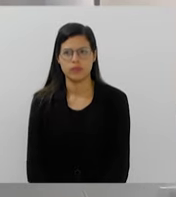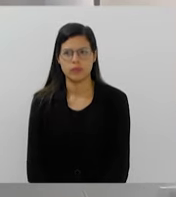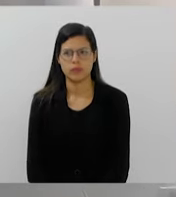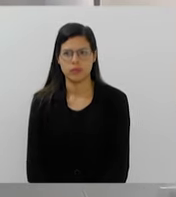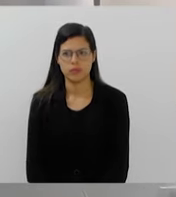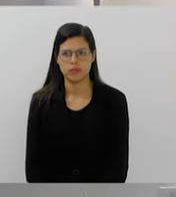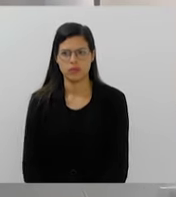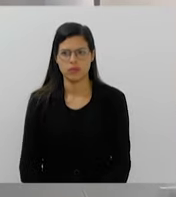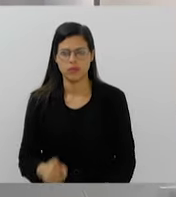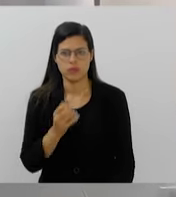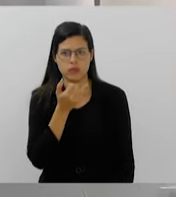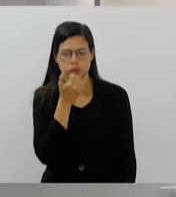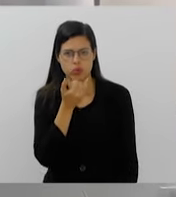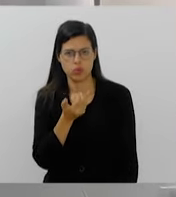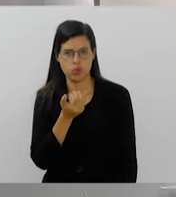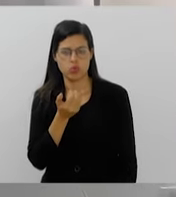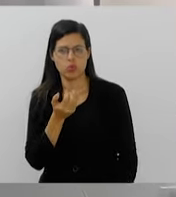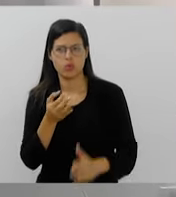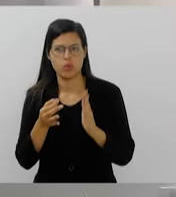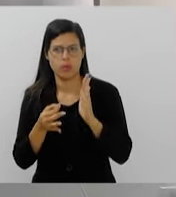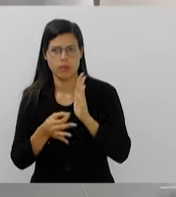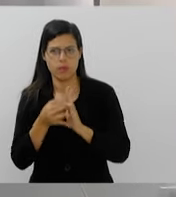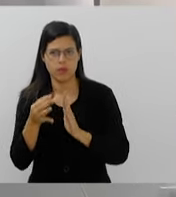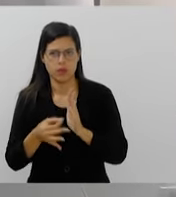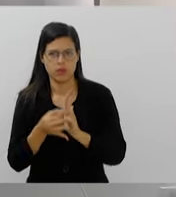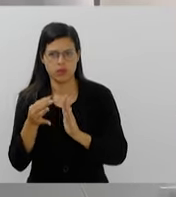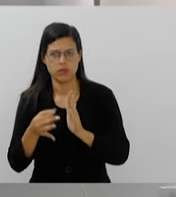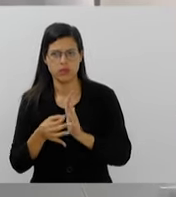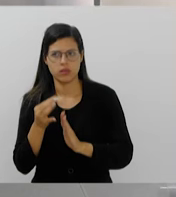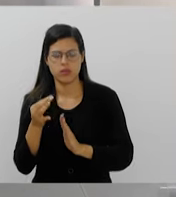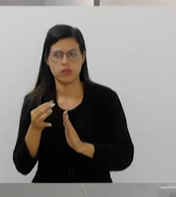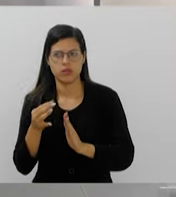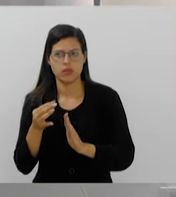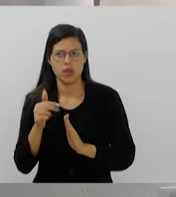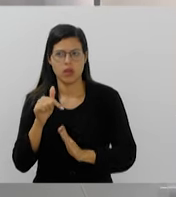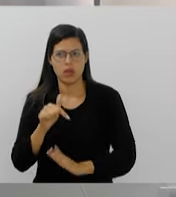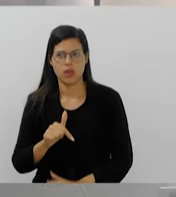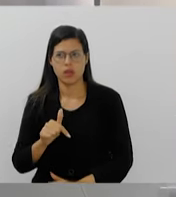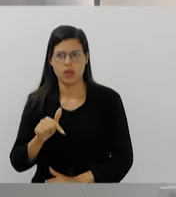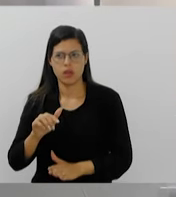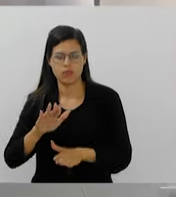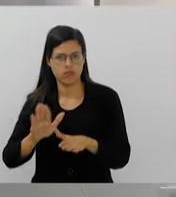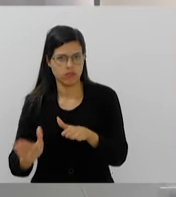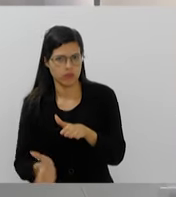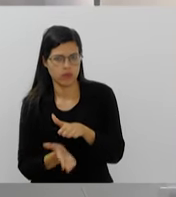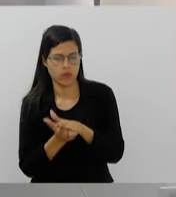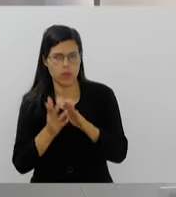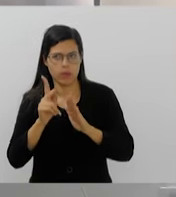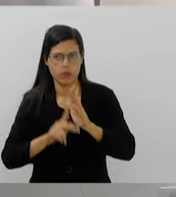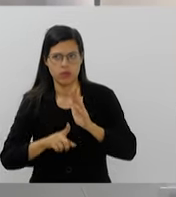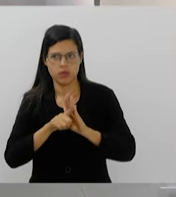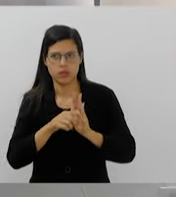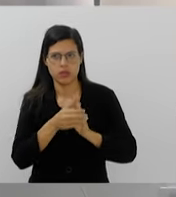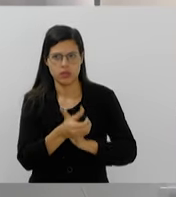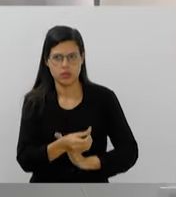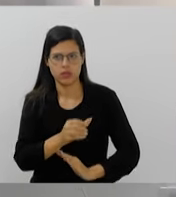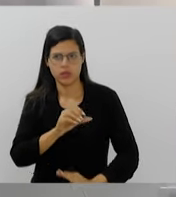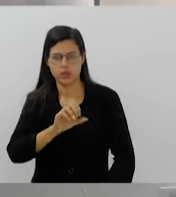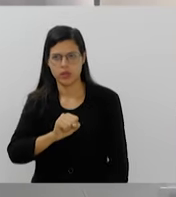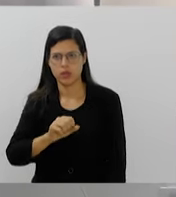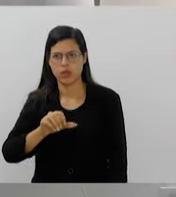Não, desculpa. O parecer original é pela anexação ao projeto de lei 689 de